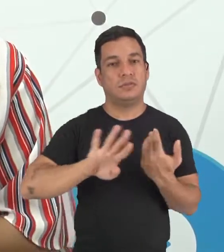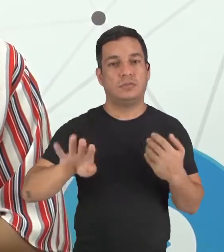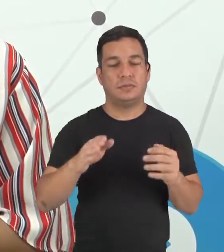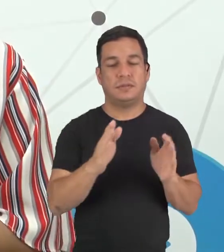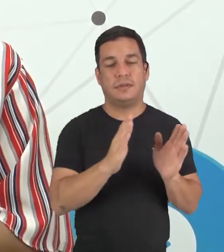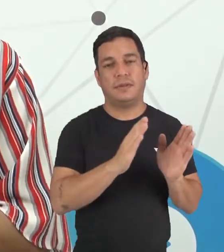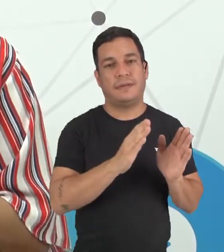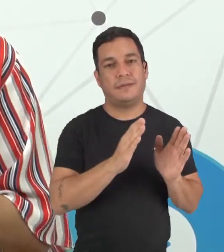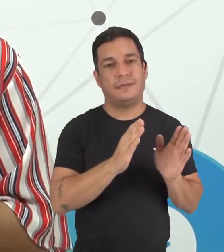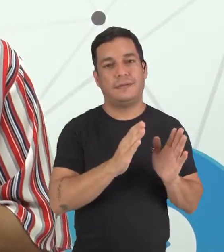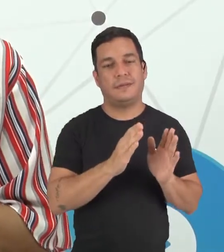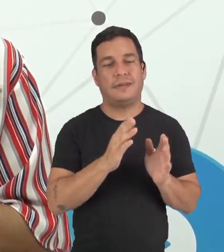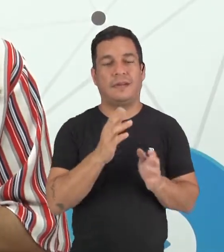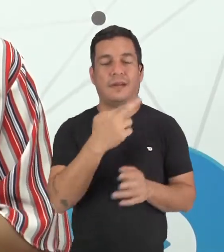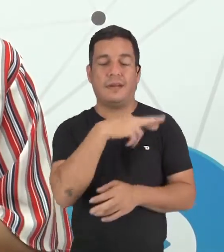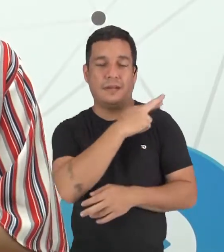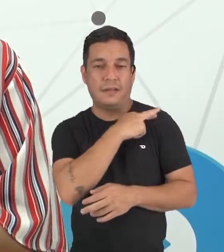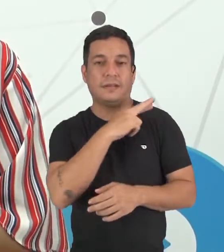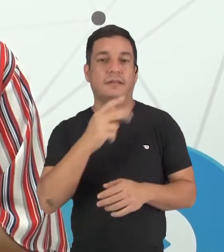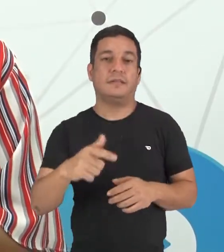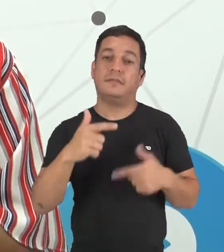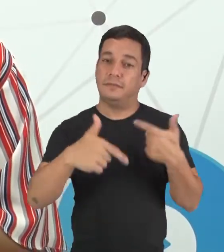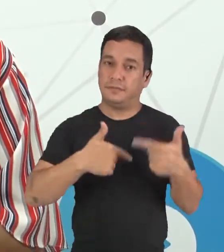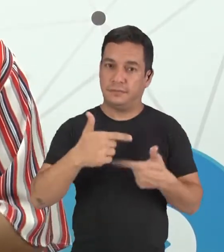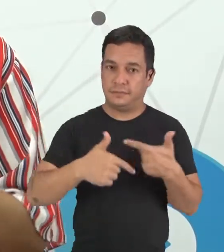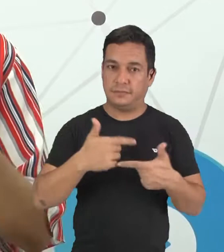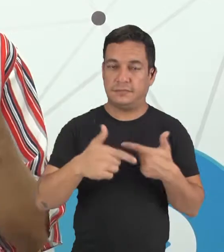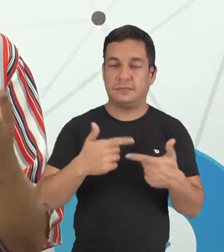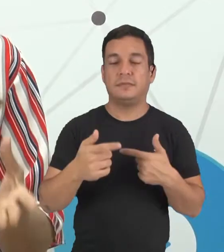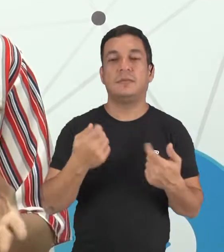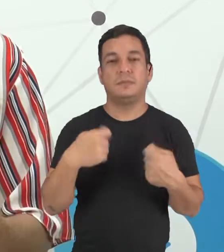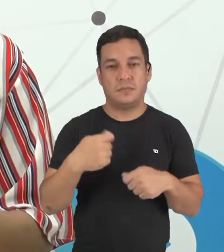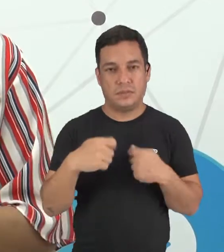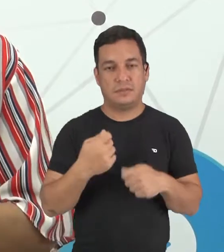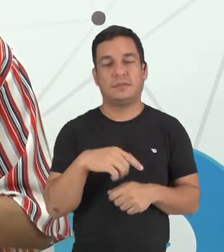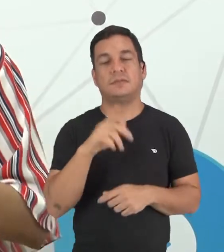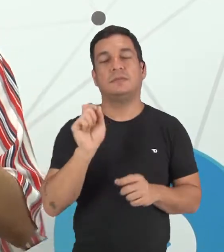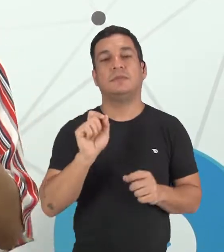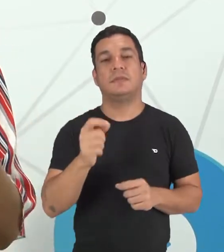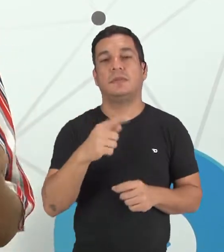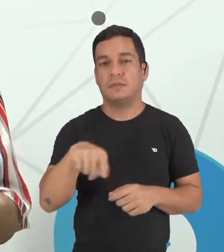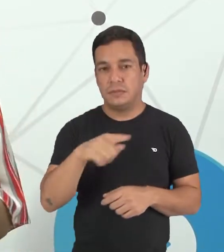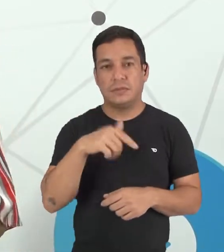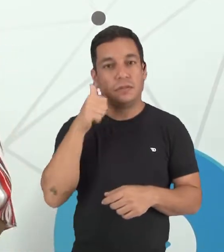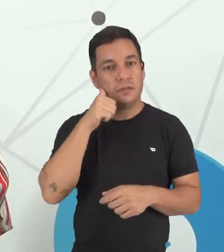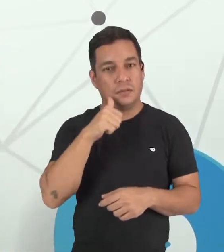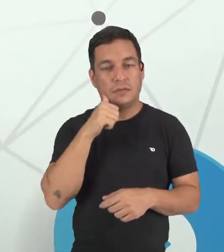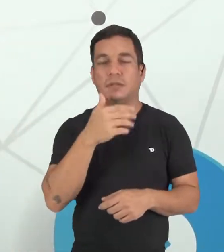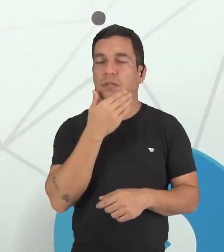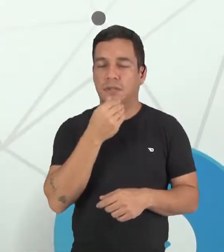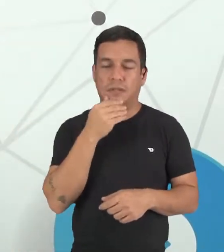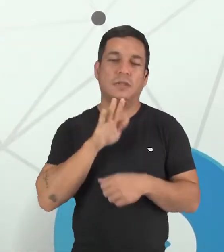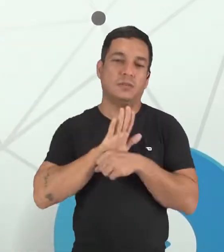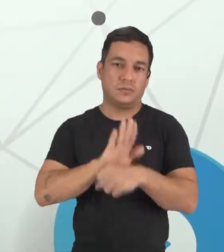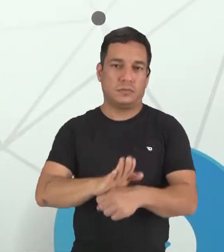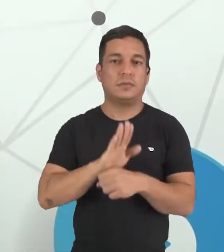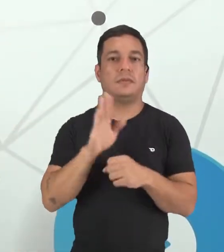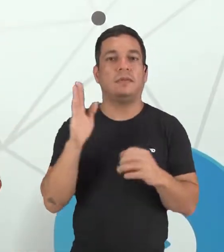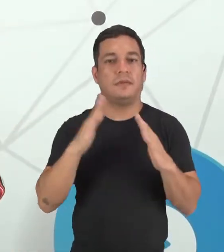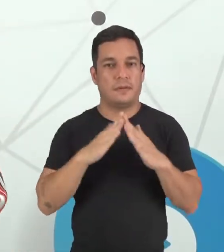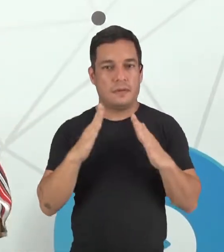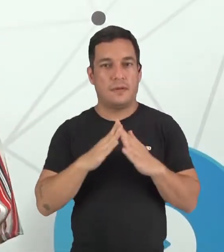mulheres. E os filhos também. Então, vale a pena você ajudar sua mãe, você ajudar sua